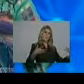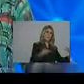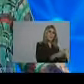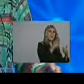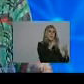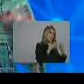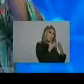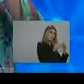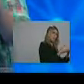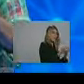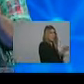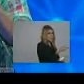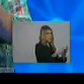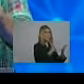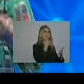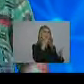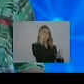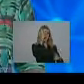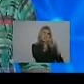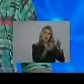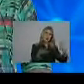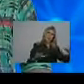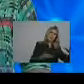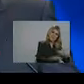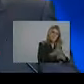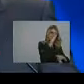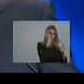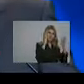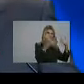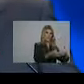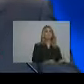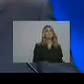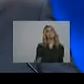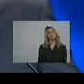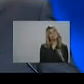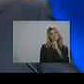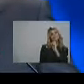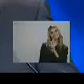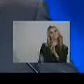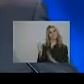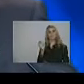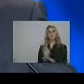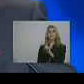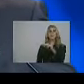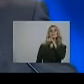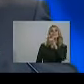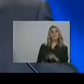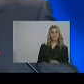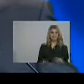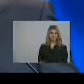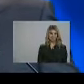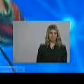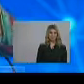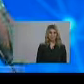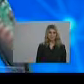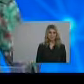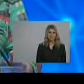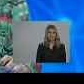Maravilha e o bairro Maravilha, mas o povo maravilha é o nosso foco. Candidata, por favor, sua pergunta ao candidato Índio da Costa.